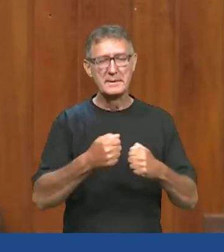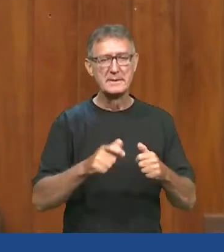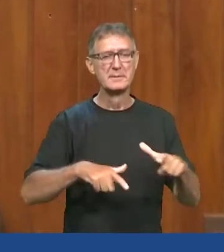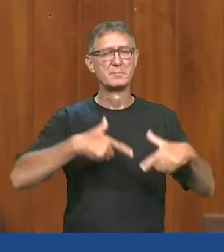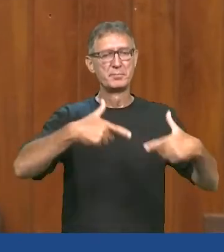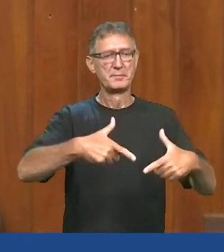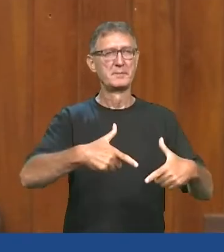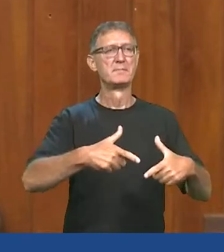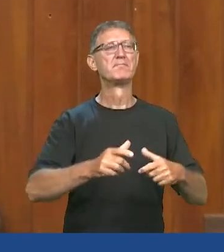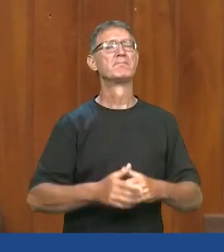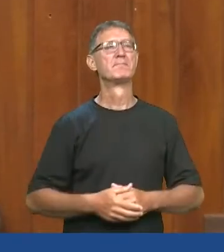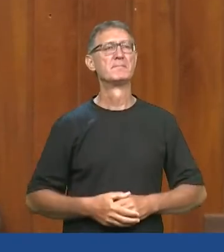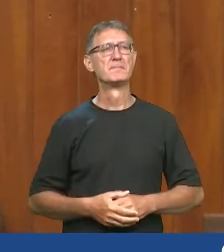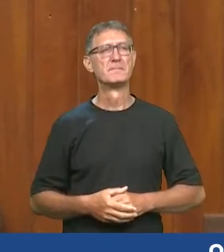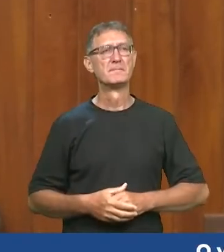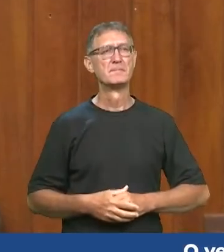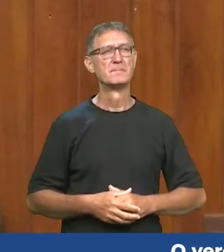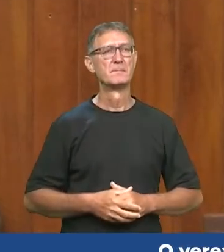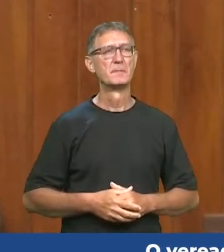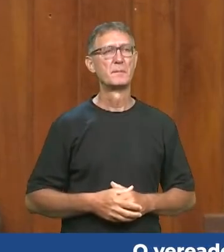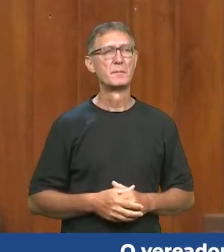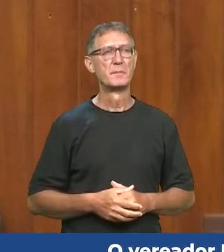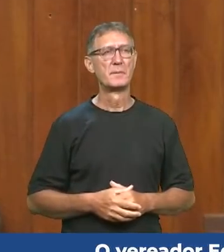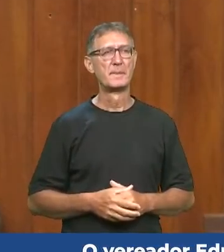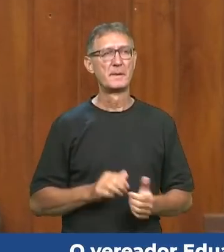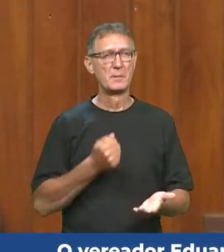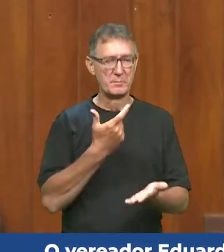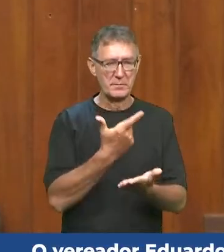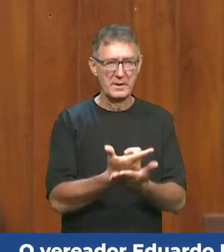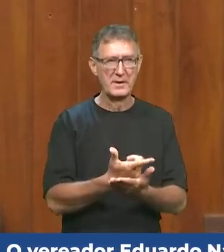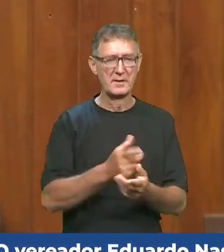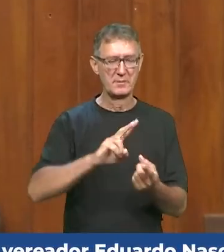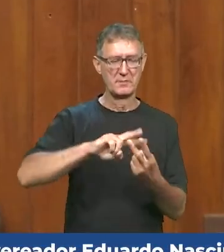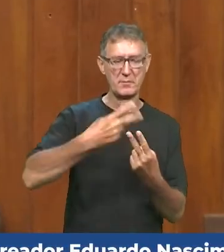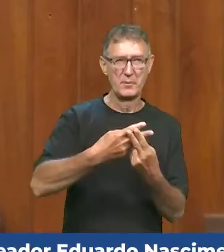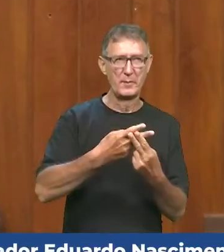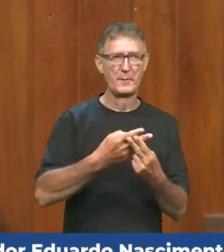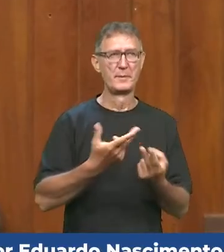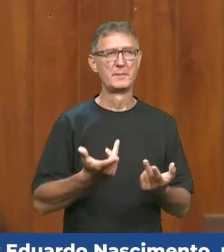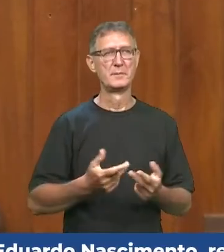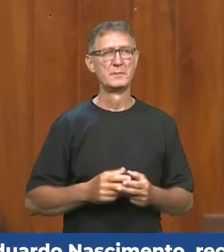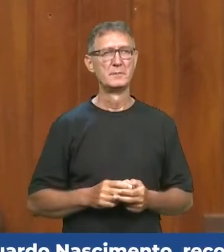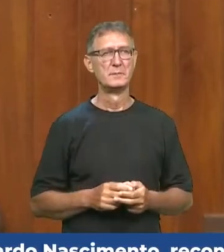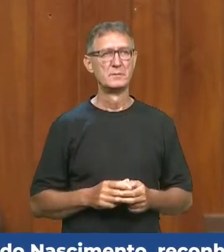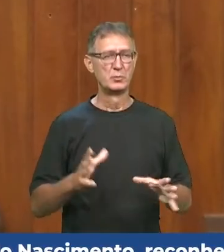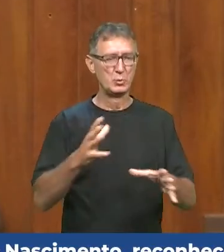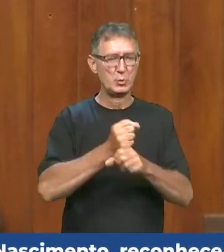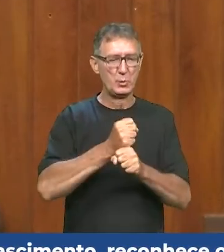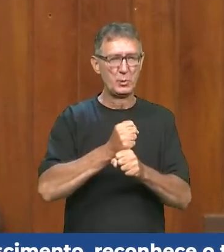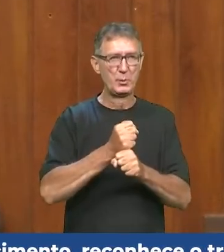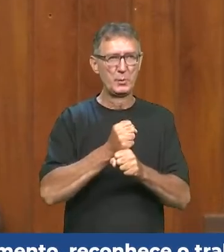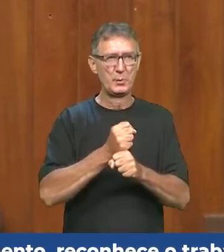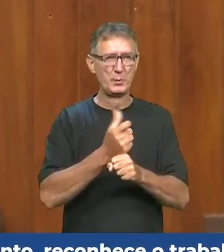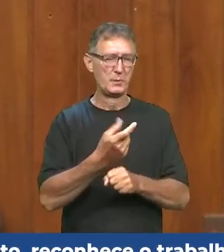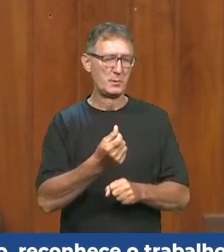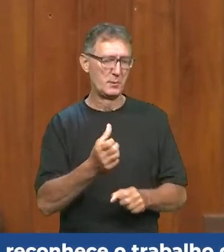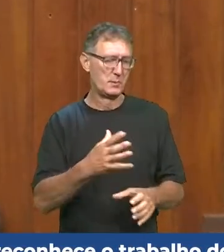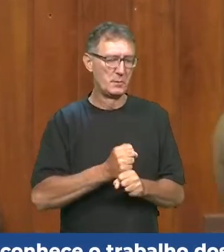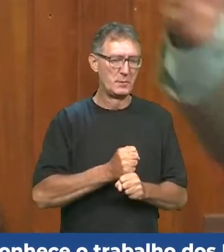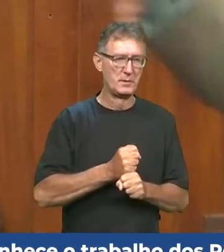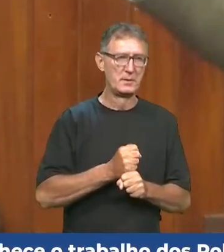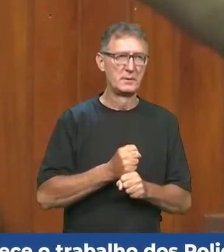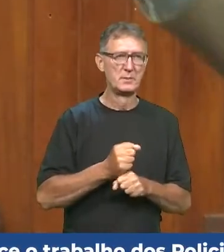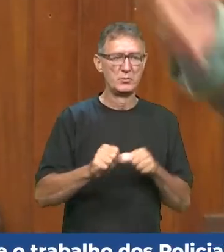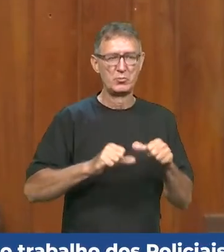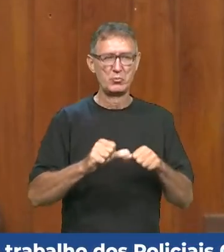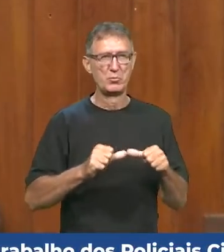trabalharam, inclusive, pagam ínfimas horas, não é o total, não é o total, até porque mudou-se a forma